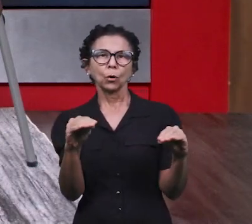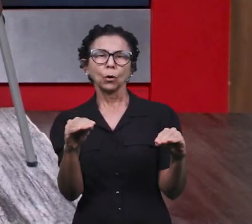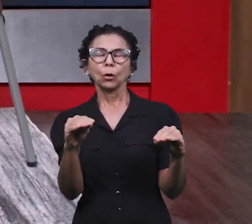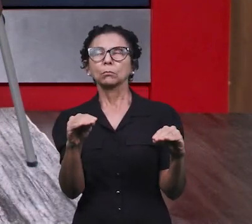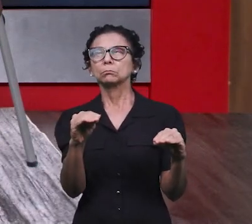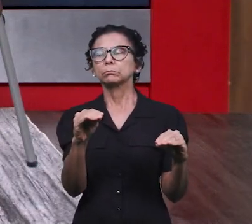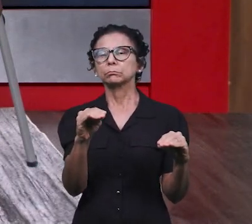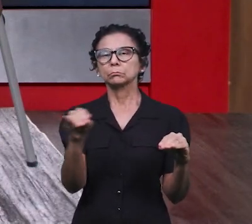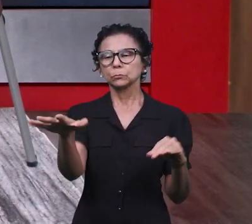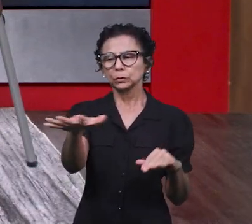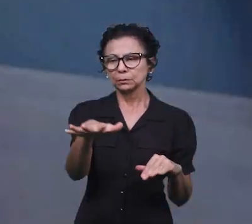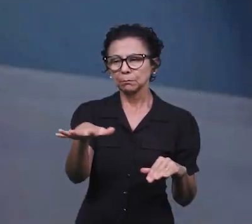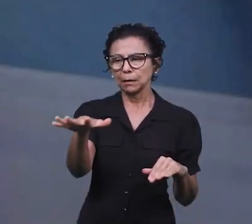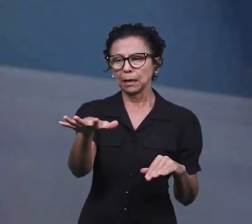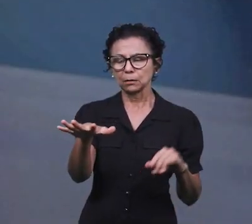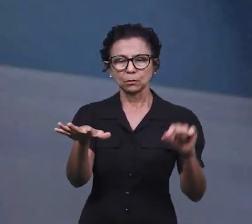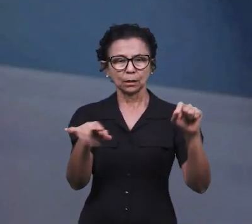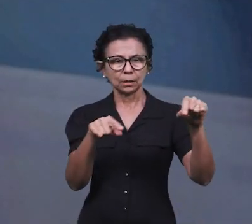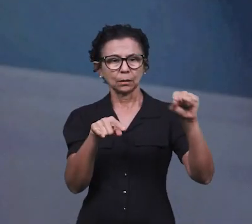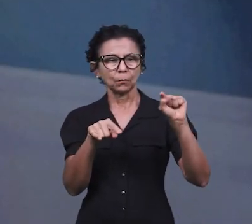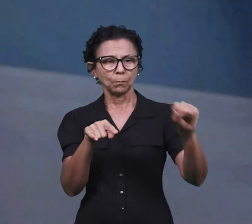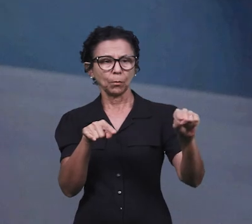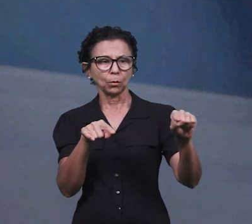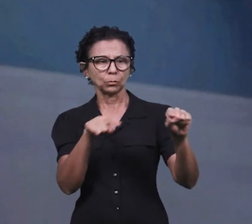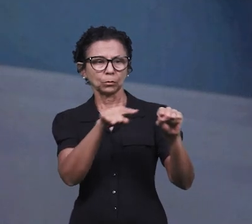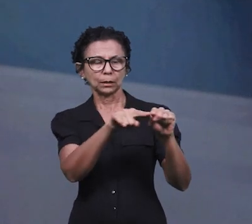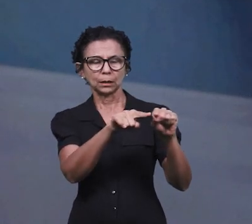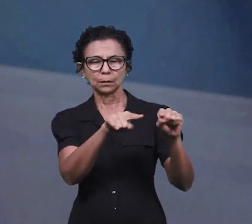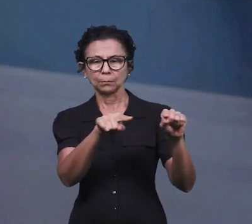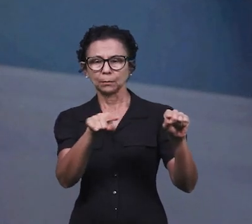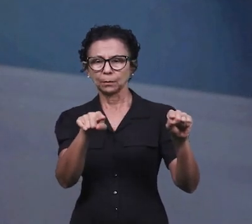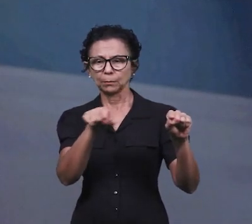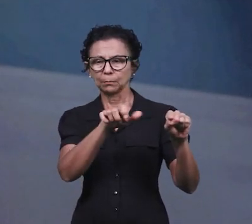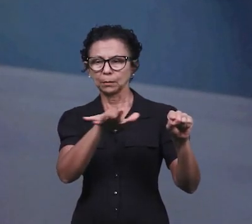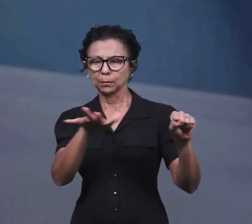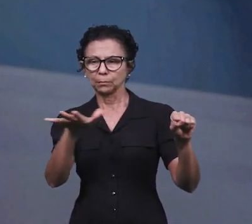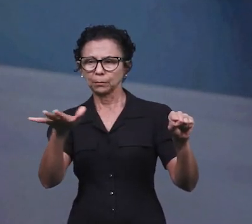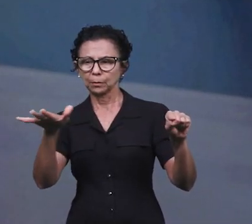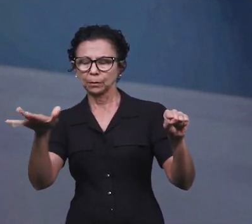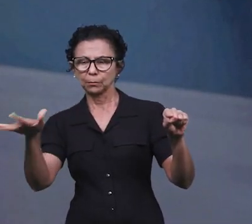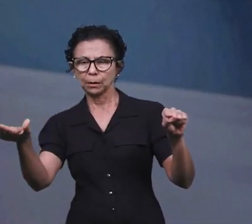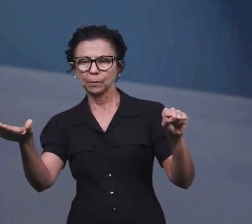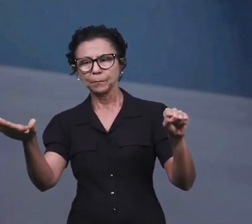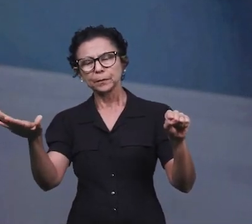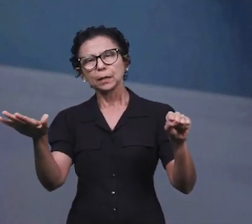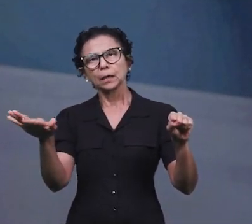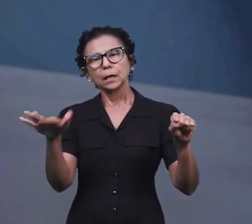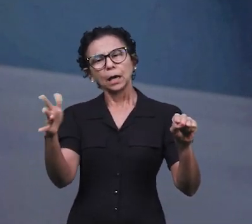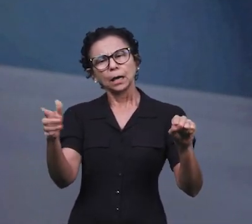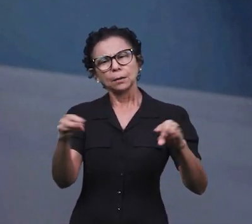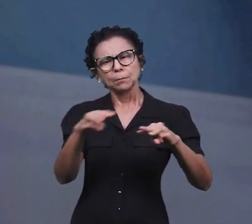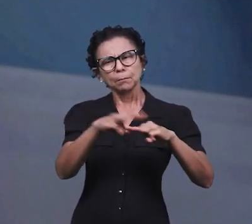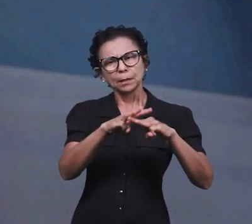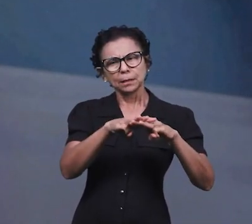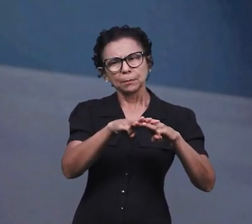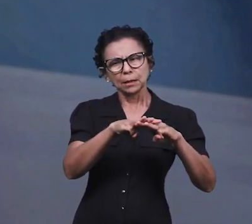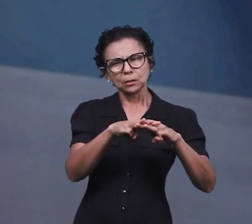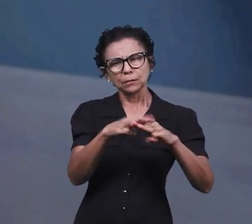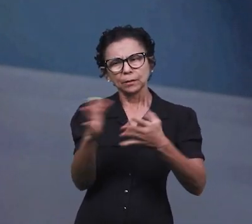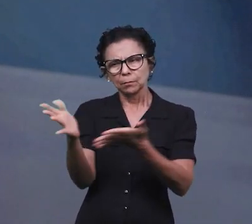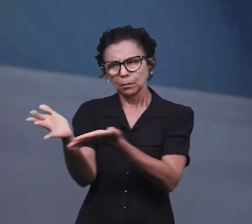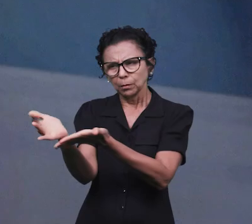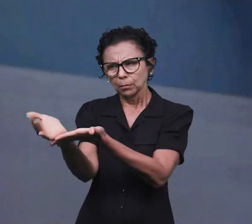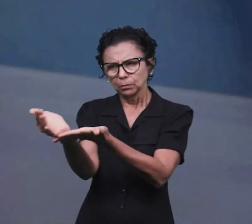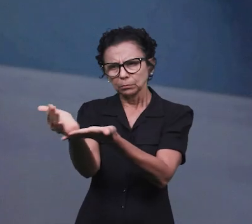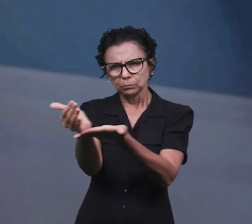no espaço, e aí você, na sua pesquisa, se transforma num ponto, você busca os pontos mais próximos matematicamente, né?